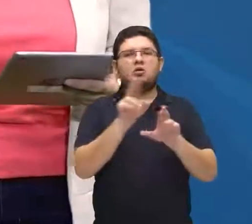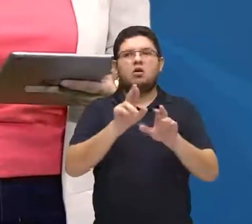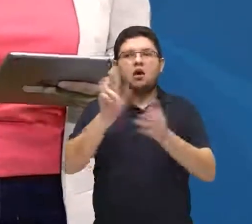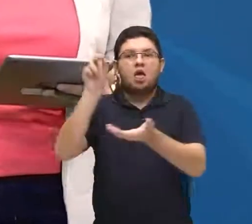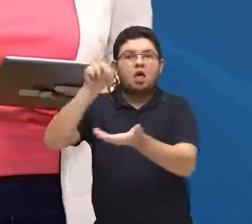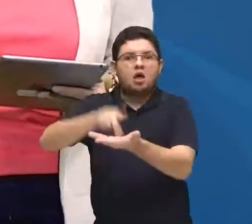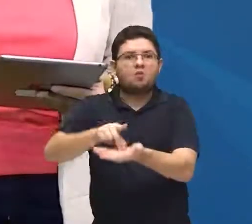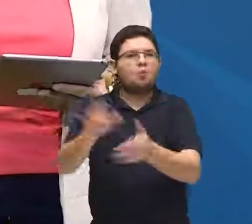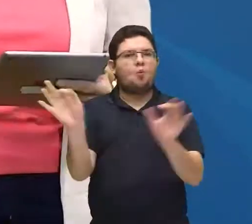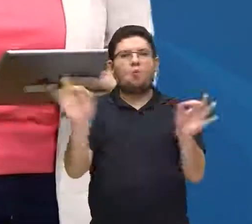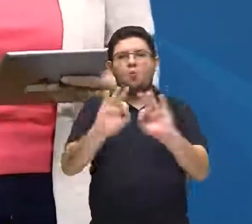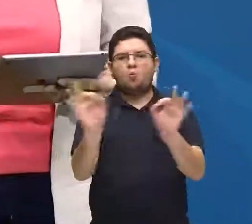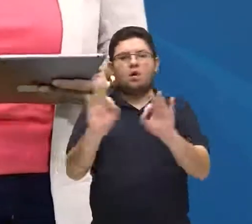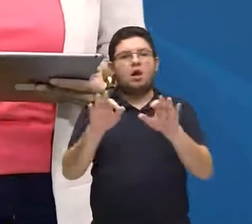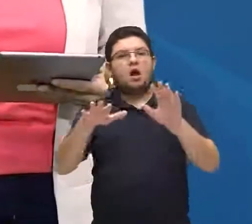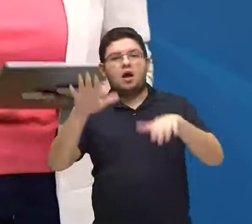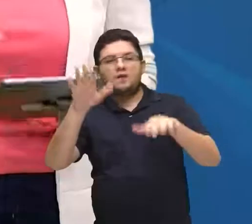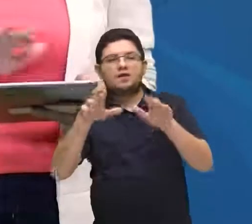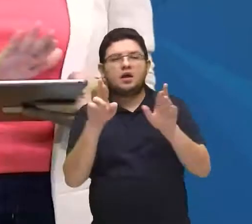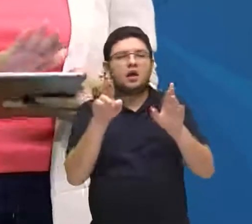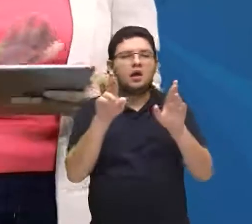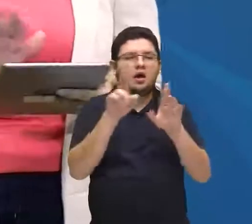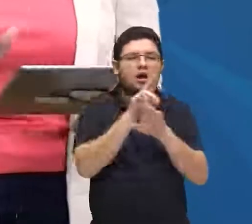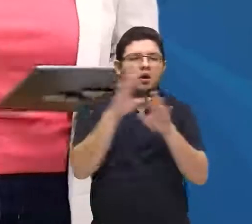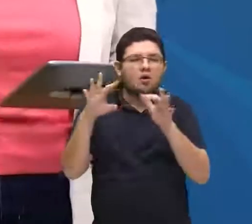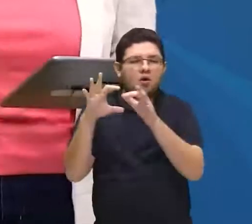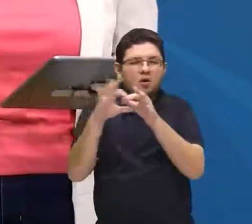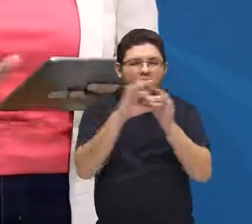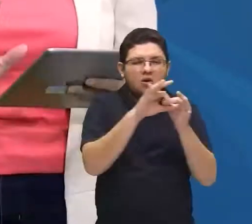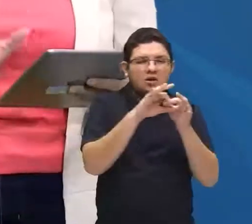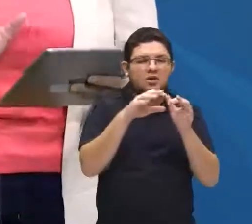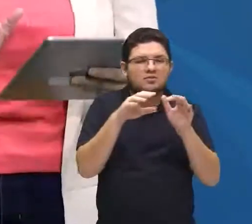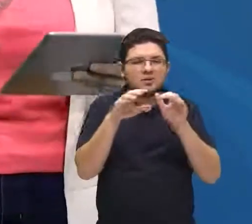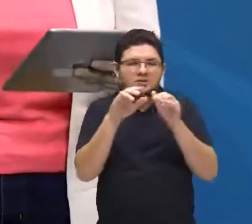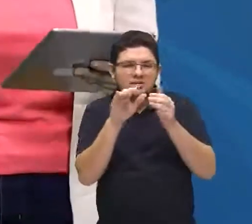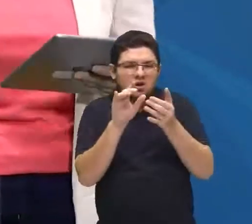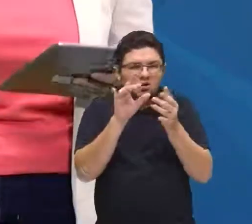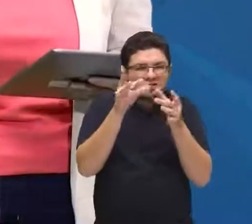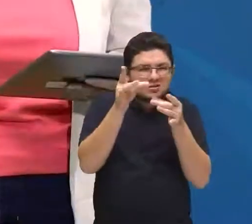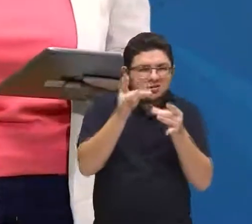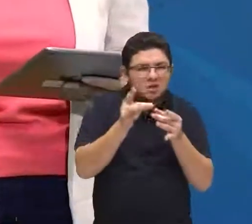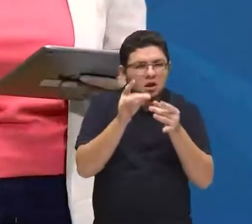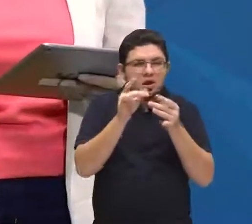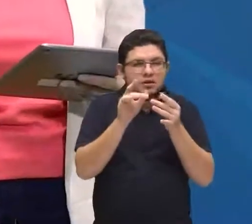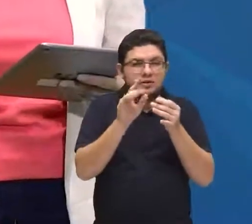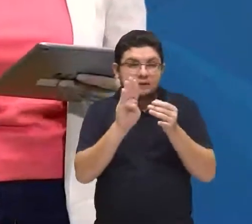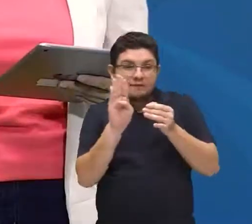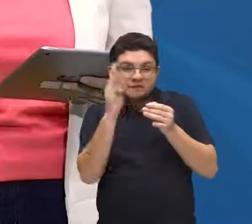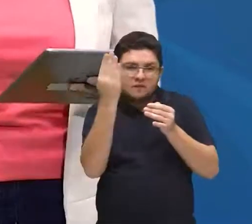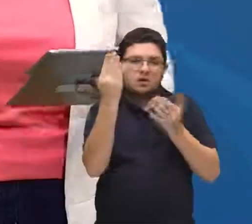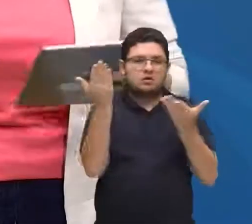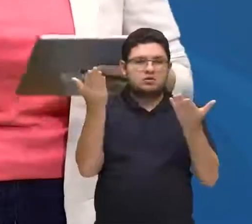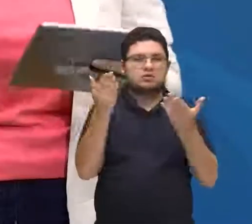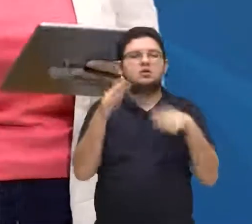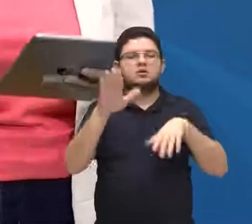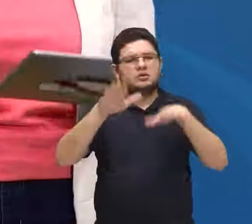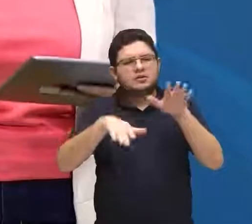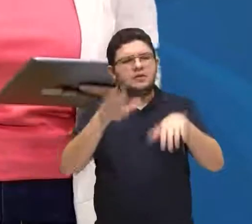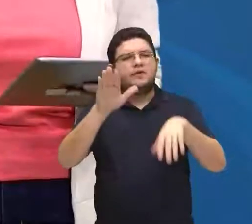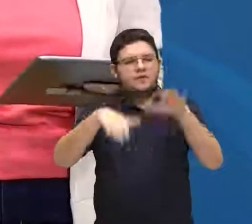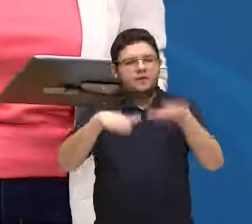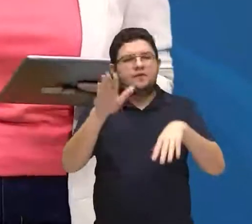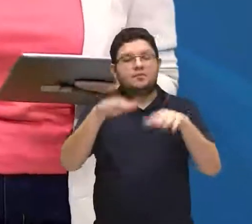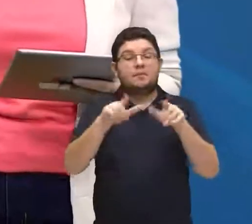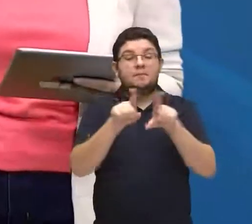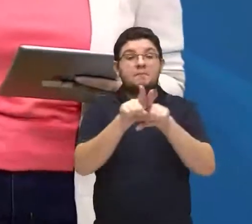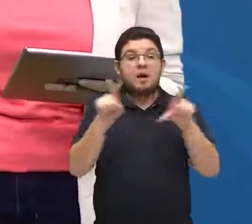pegar alguma situação, algum contexto e tentar fazer, né, distorcer as informações, trazer algo